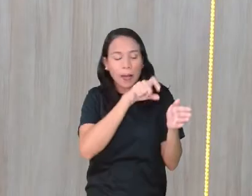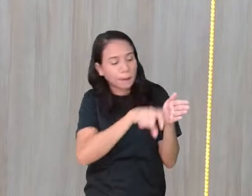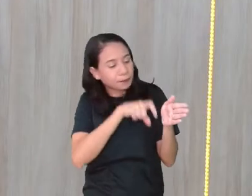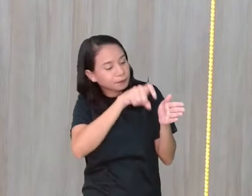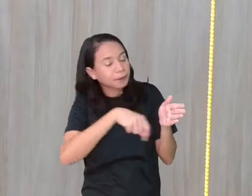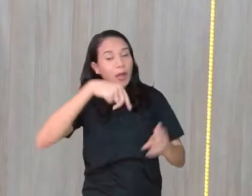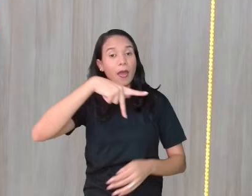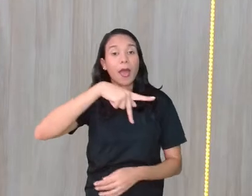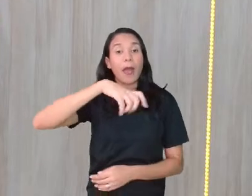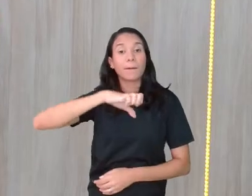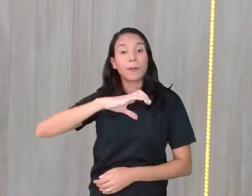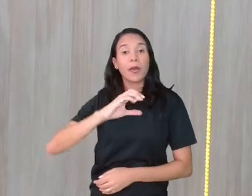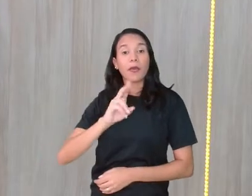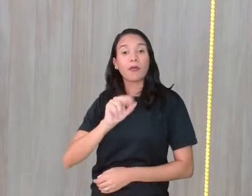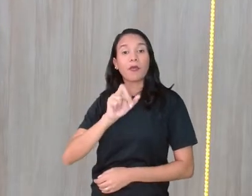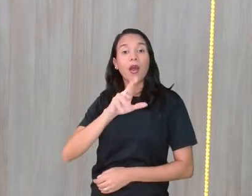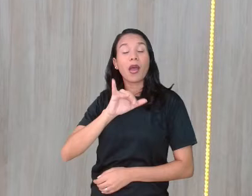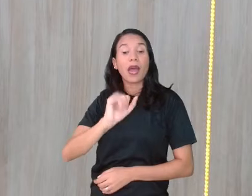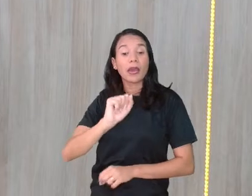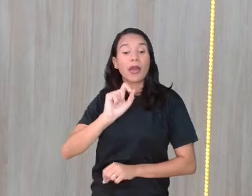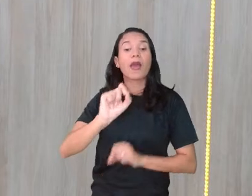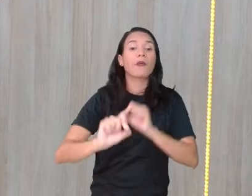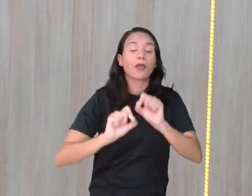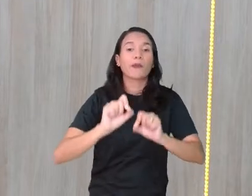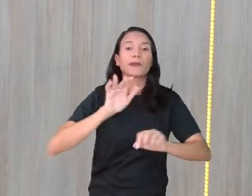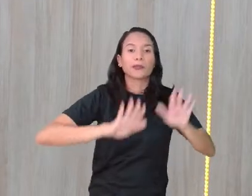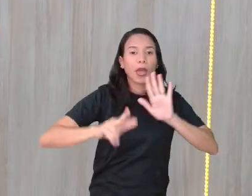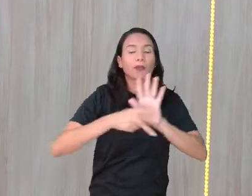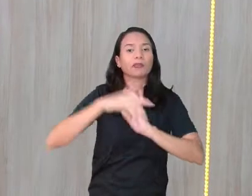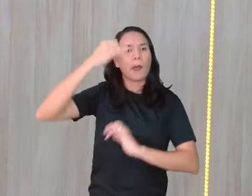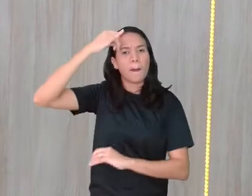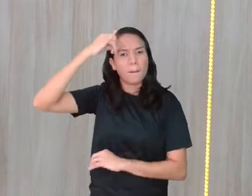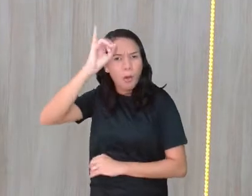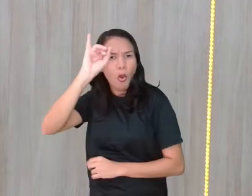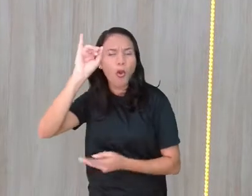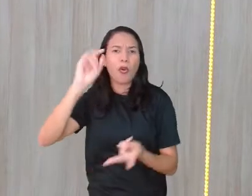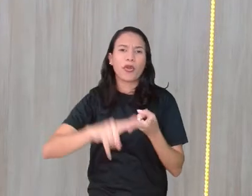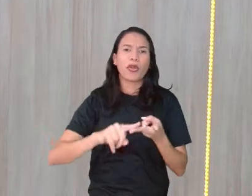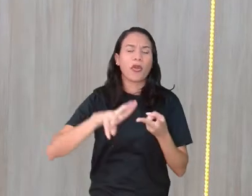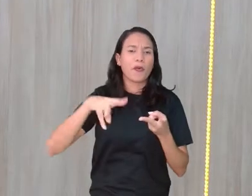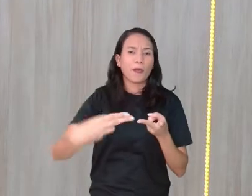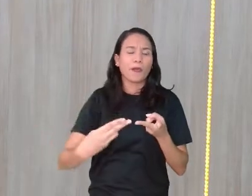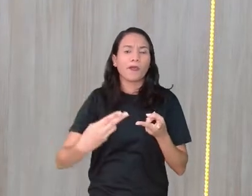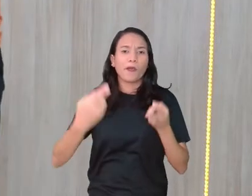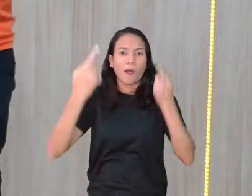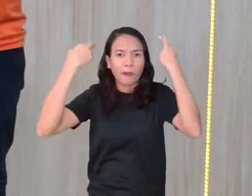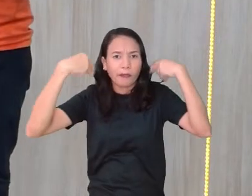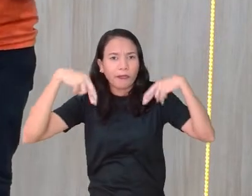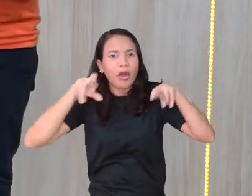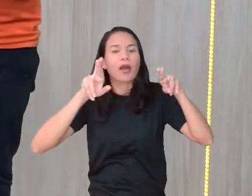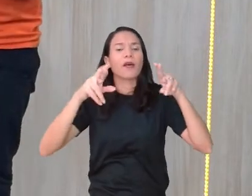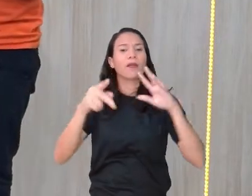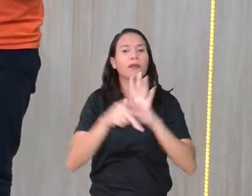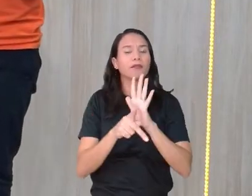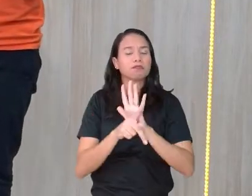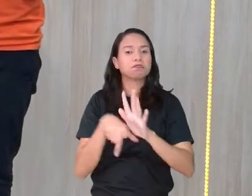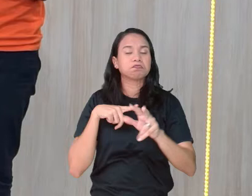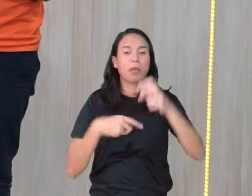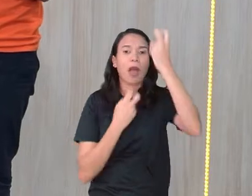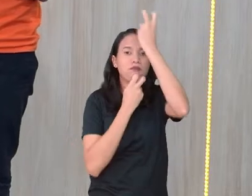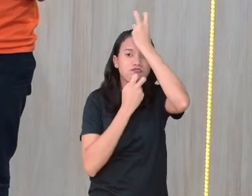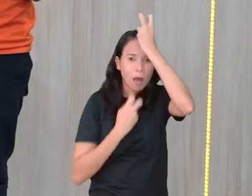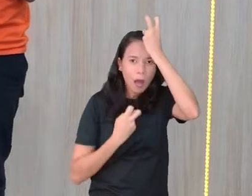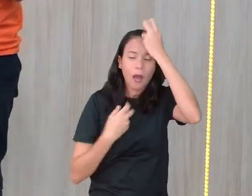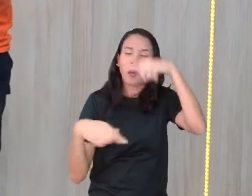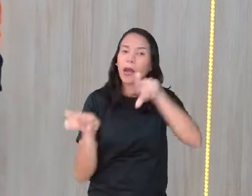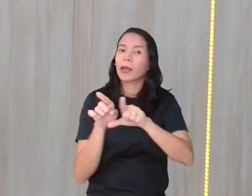de criação animal, né? Tanto bovino quanto caprino, né? Tudo isso a gente vai englobar na